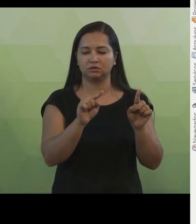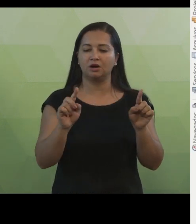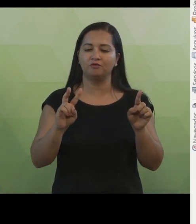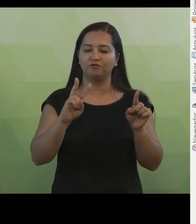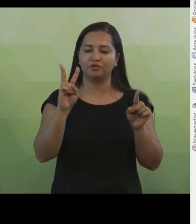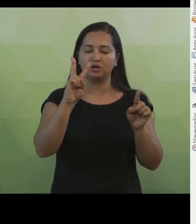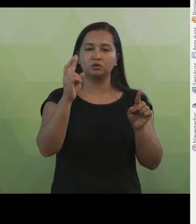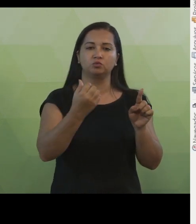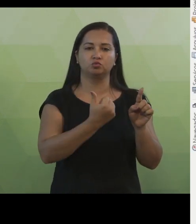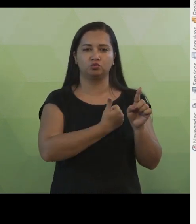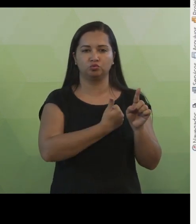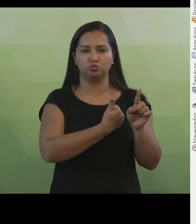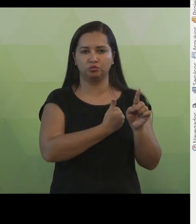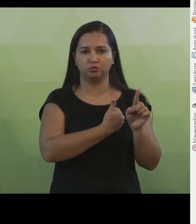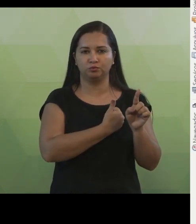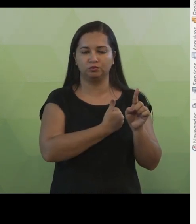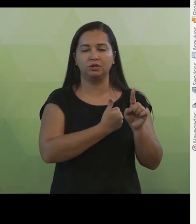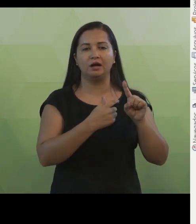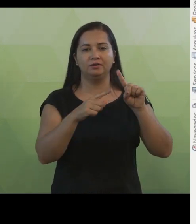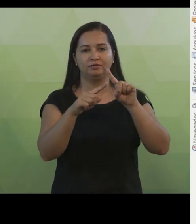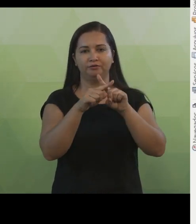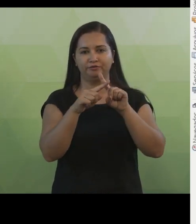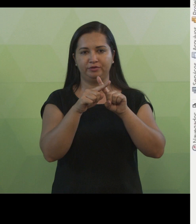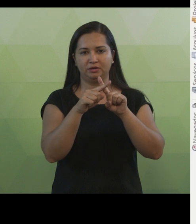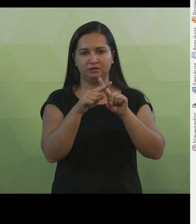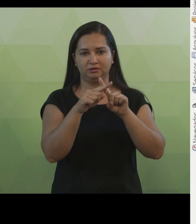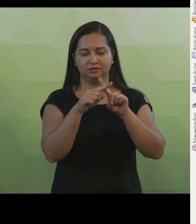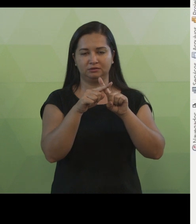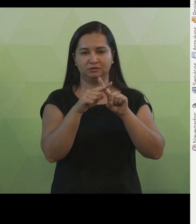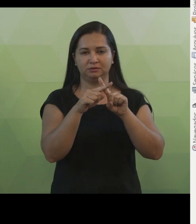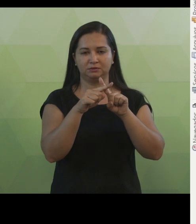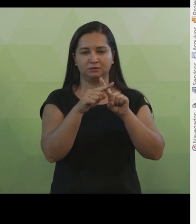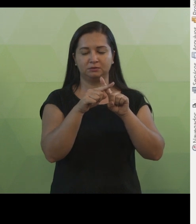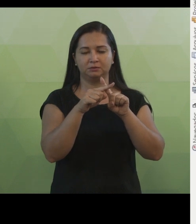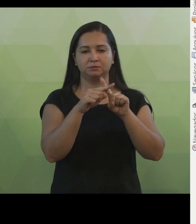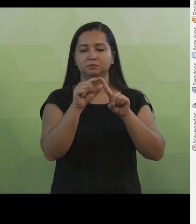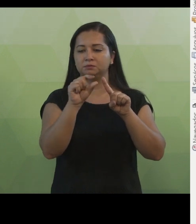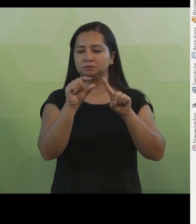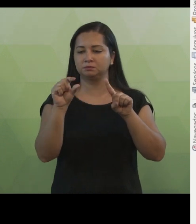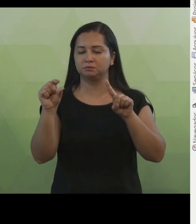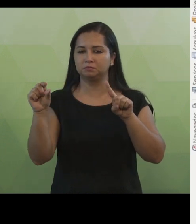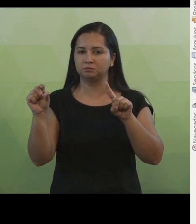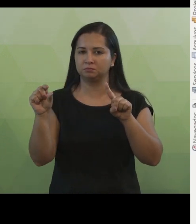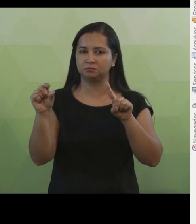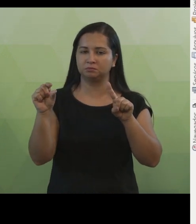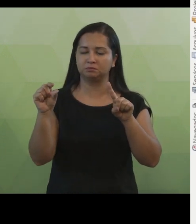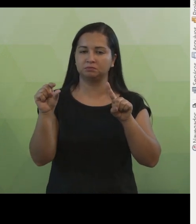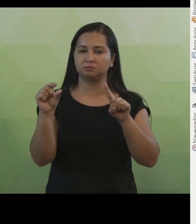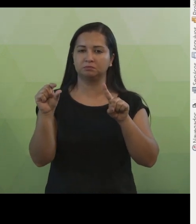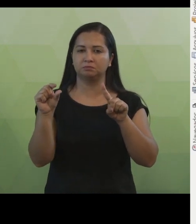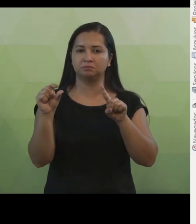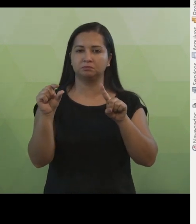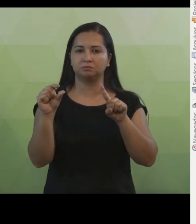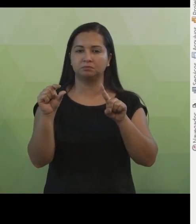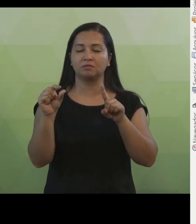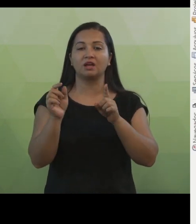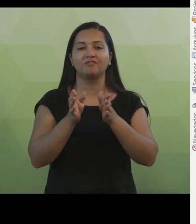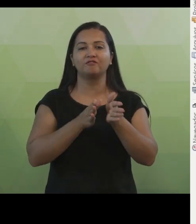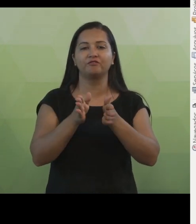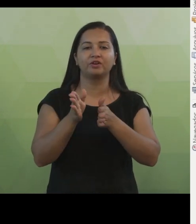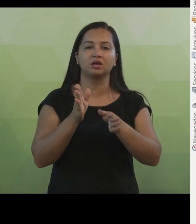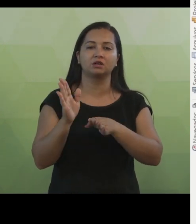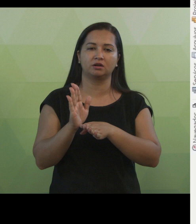isso aqui vezes o número, esse mais, lembrando que é só para concatenar na mensagem que está dando